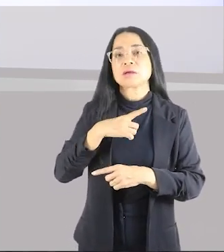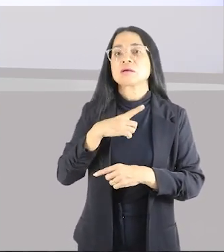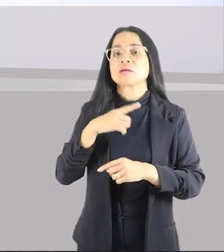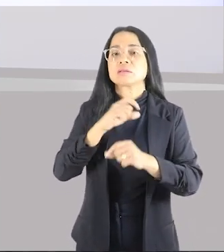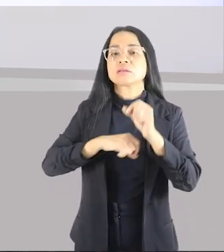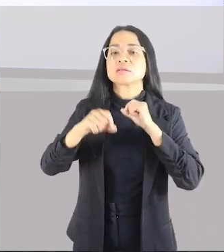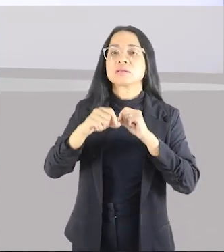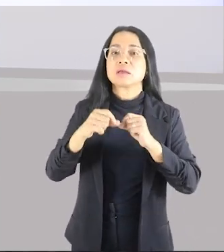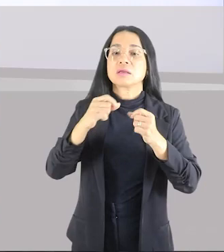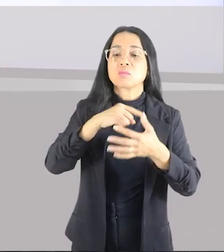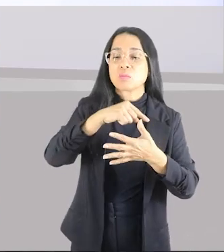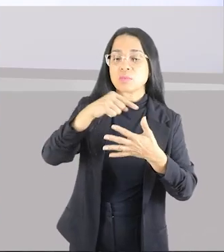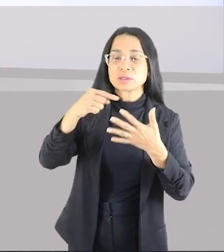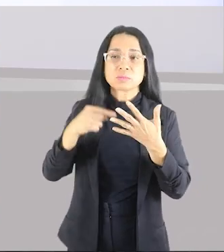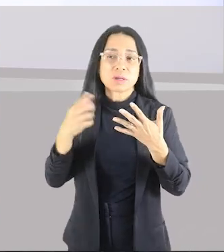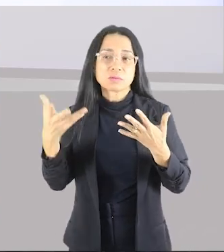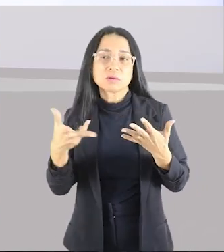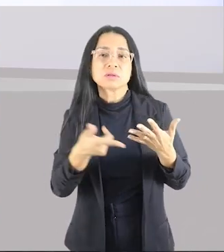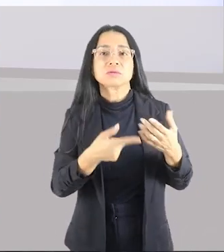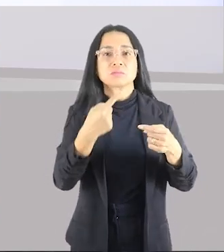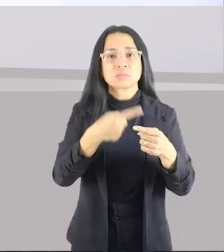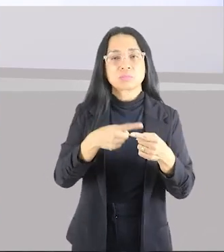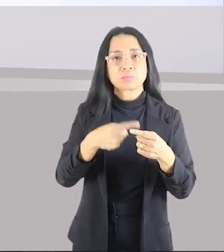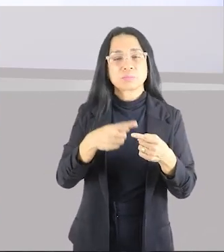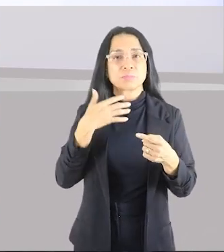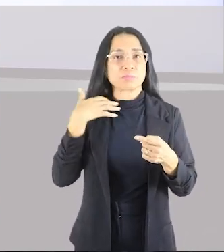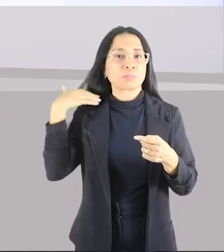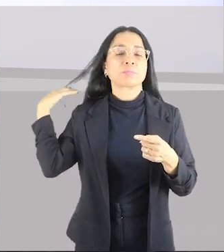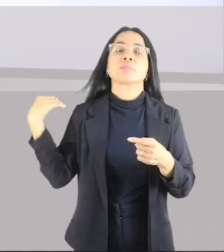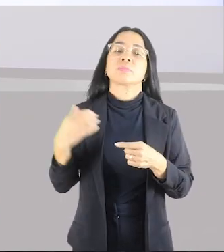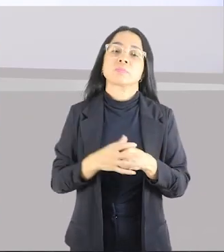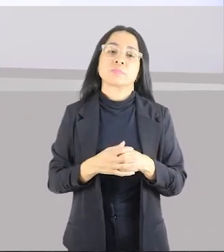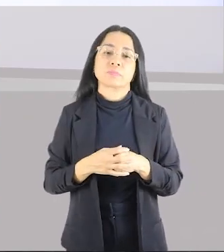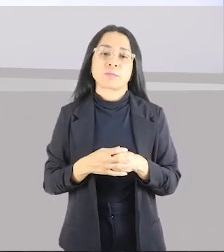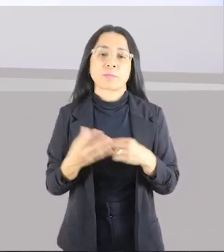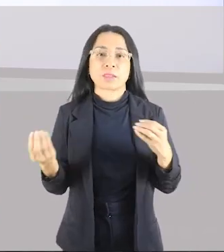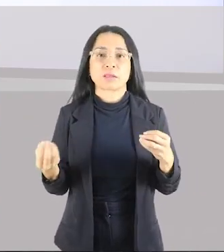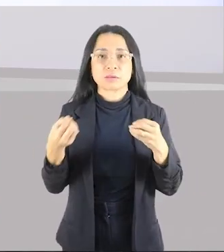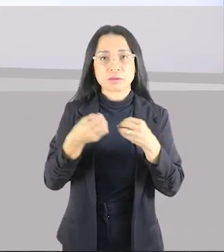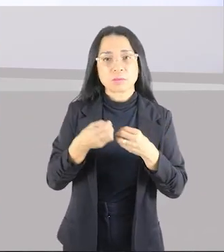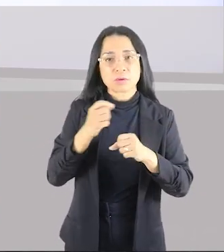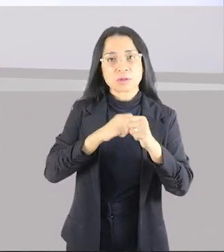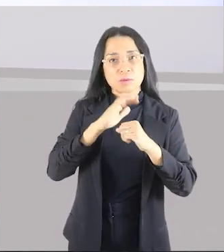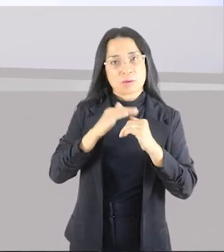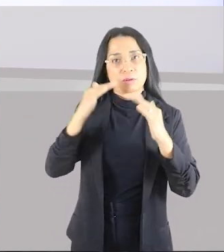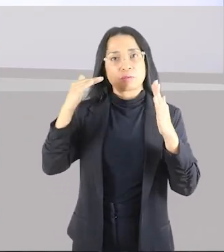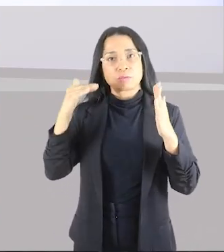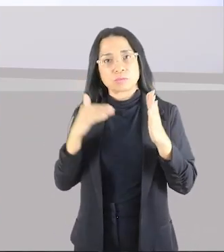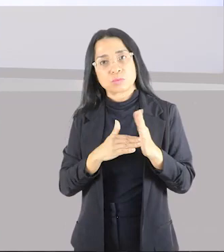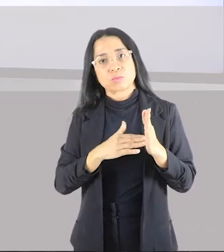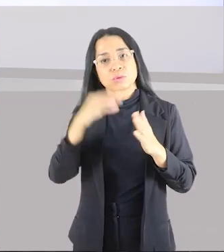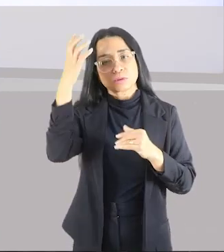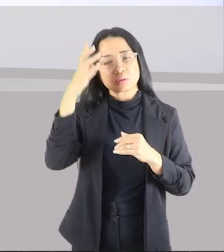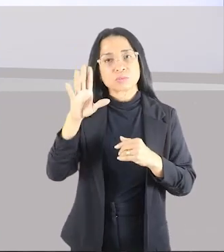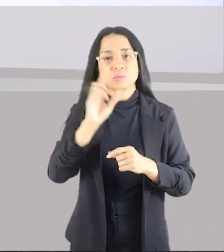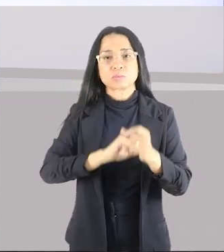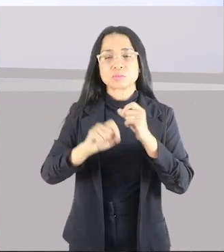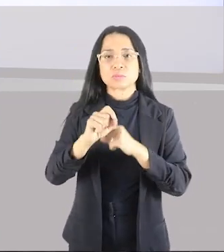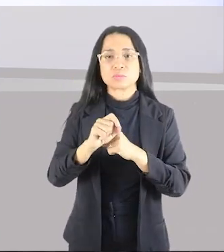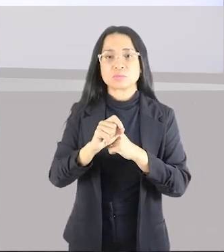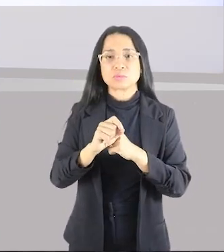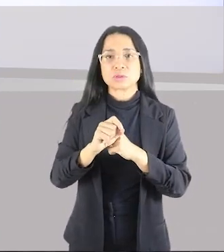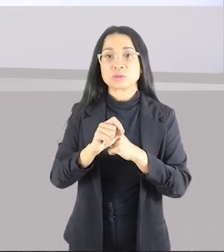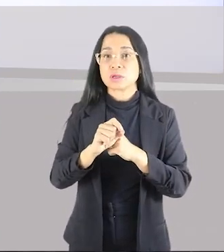muito mais um aspecto qualitativo, por quê? Porque ele tenta aproximar todas as culturas, tenta aproximar todas